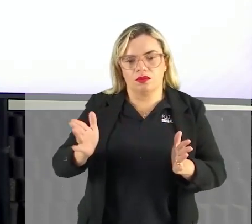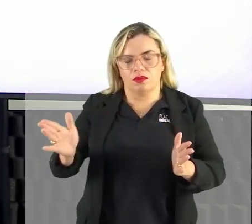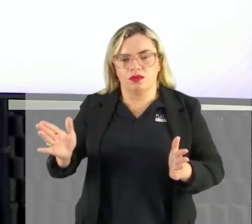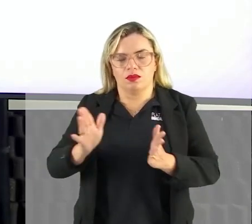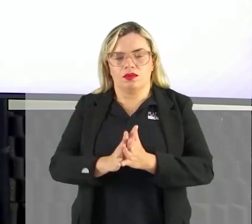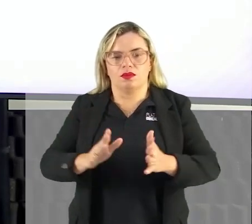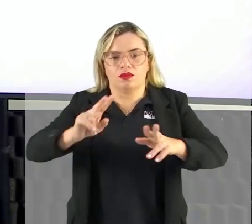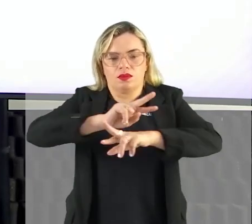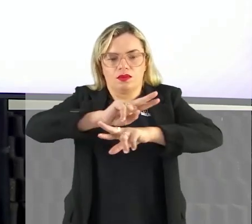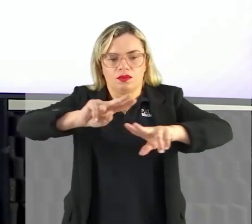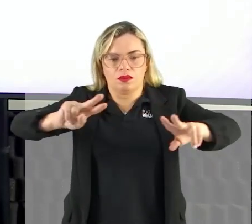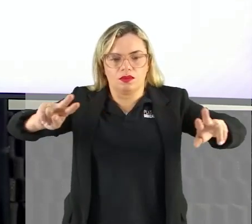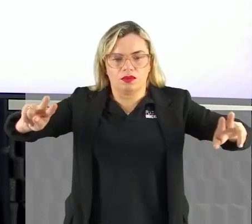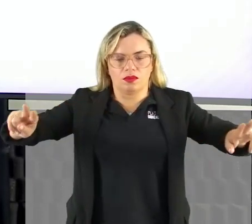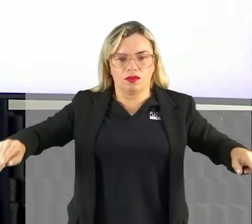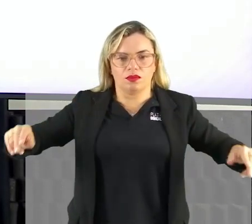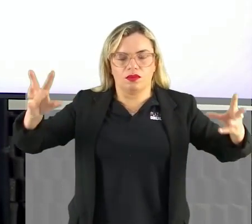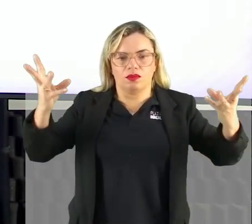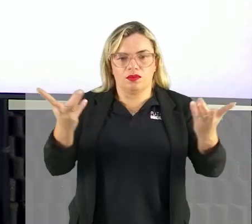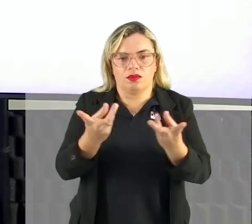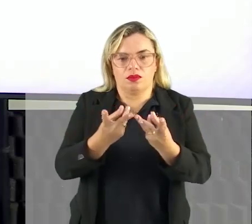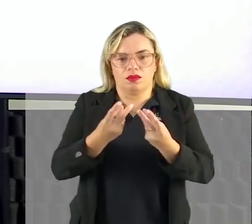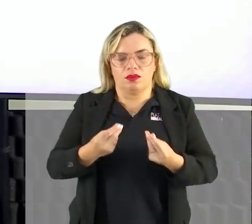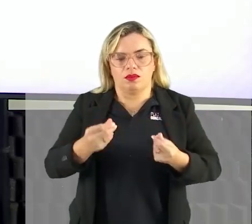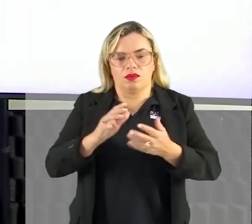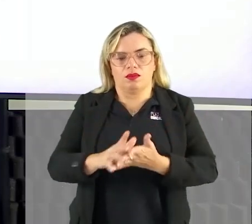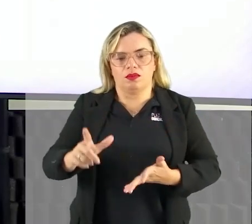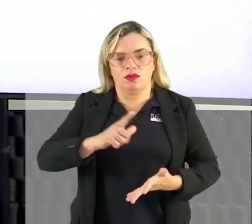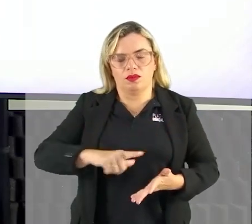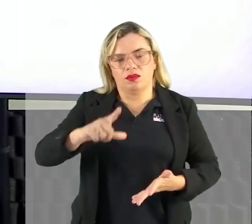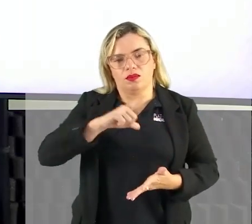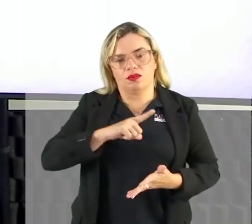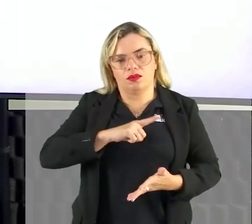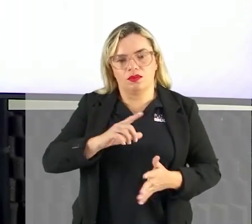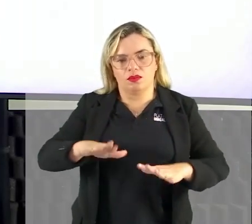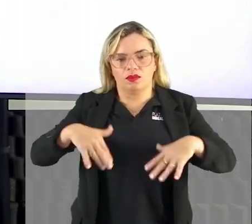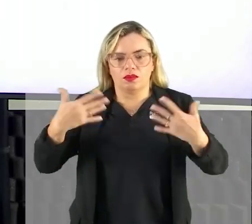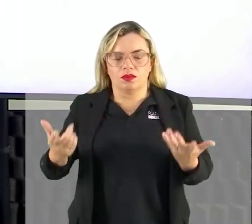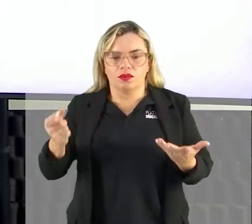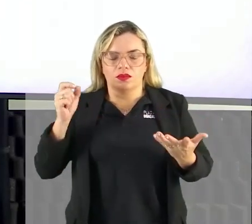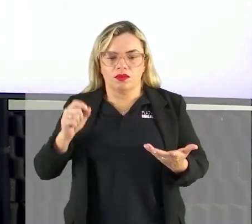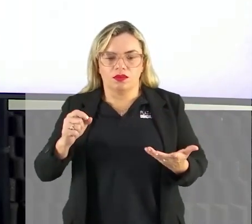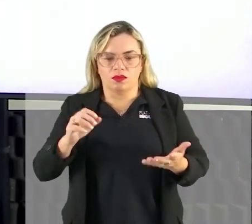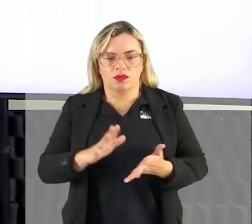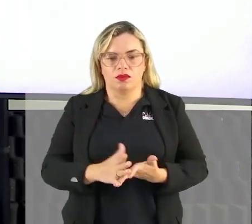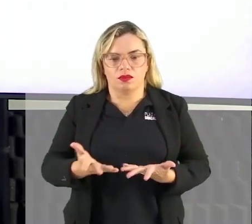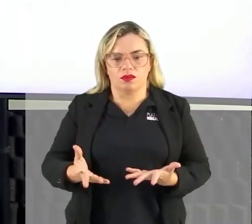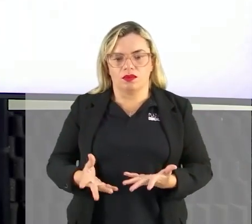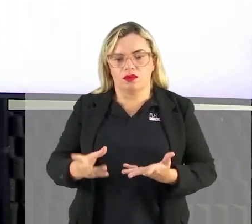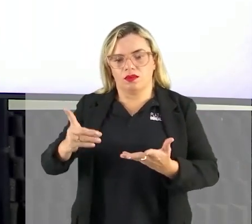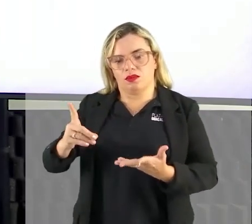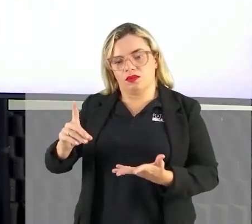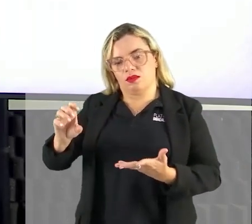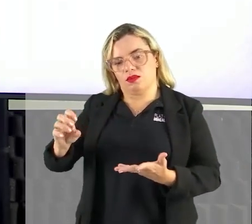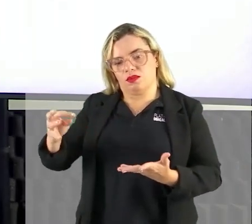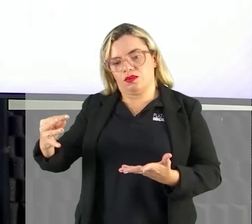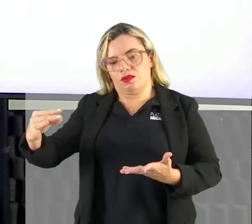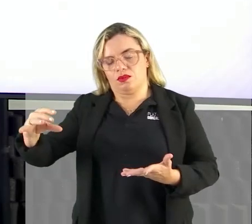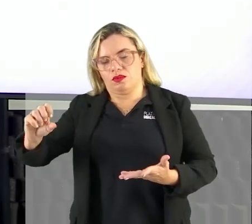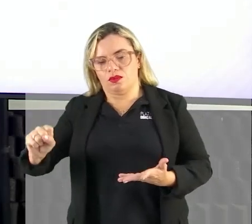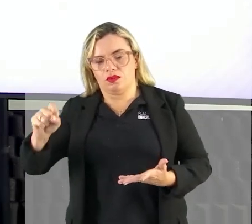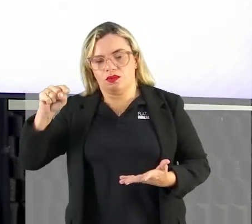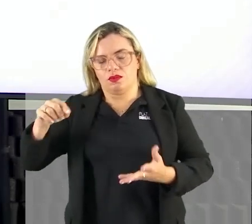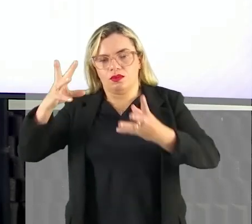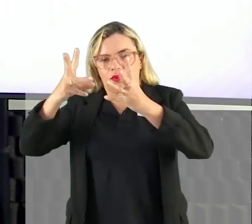mais diversas substâncias que esse material possui. Então, são os detritos que são os substratos,